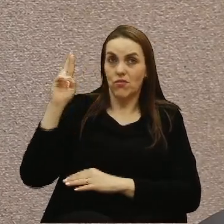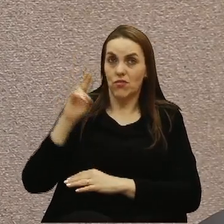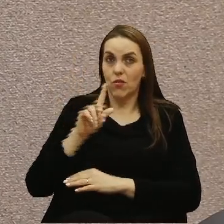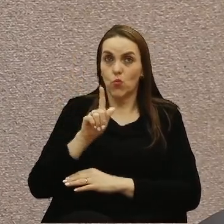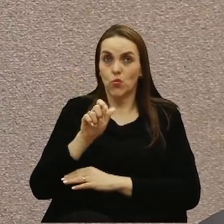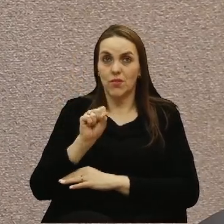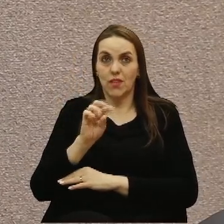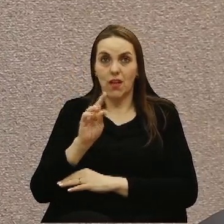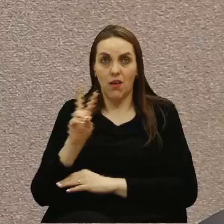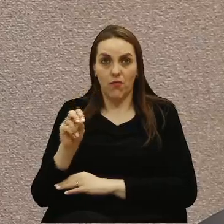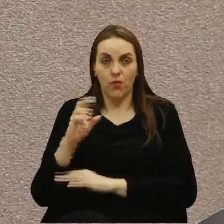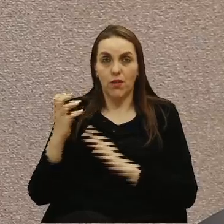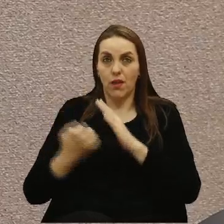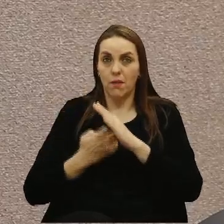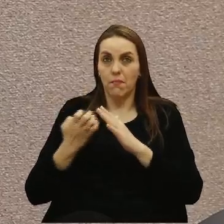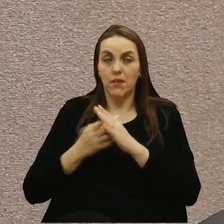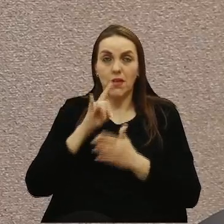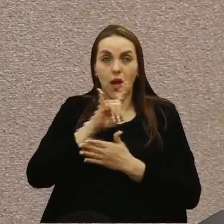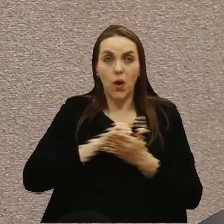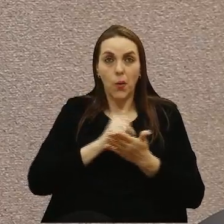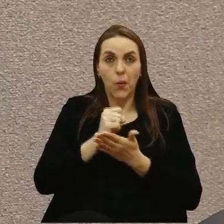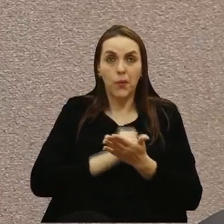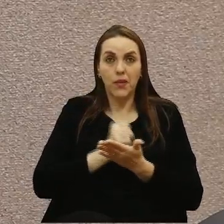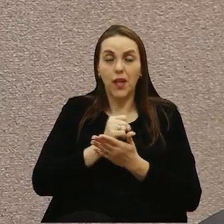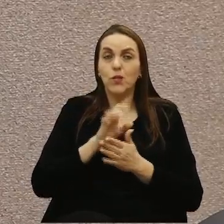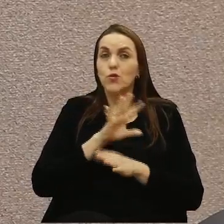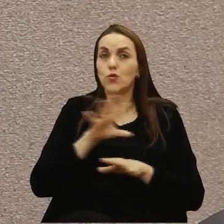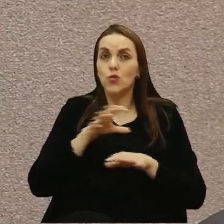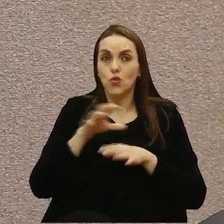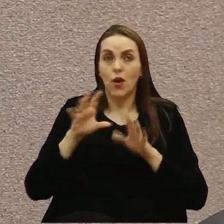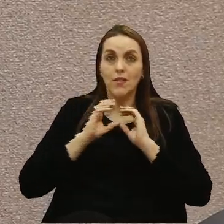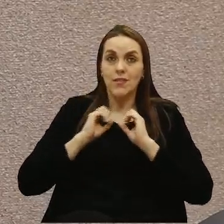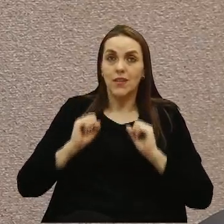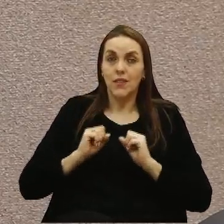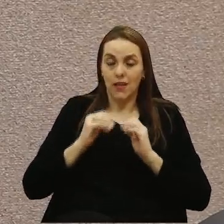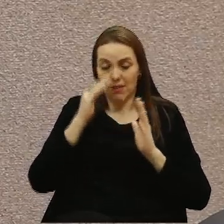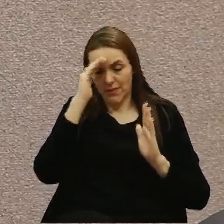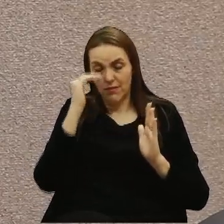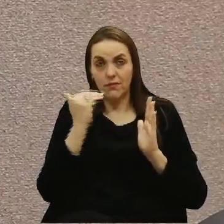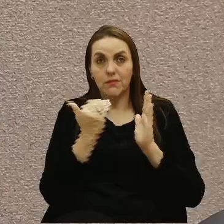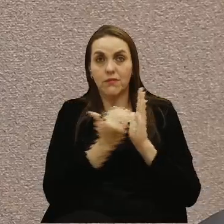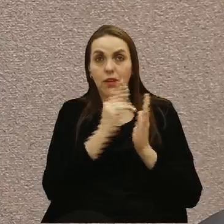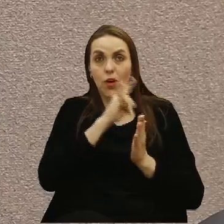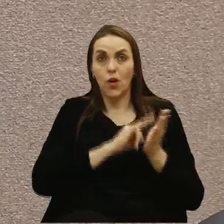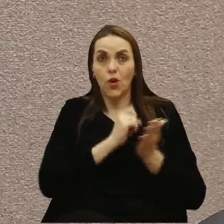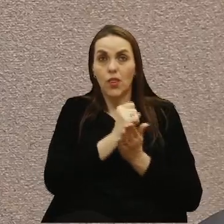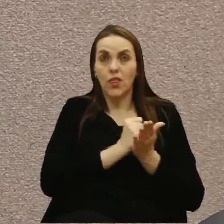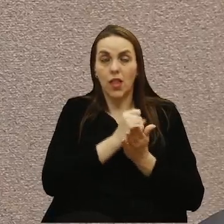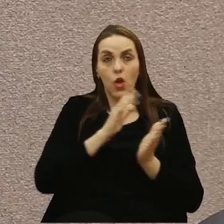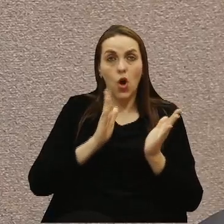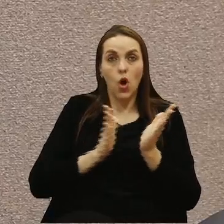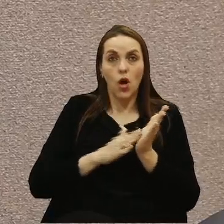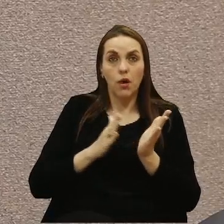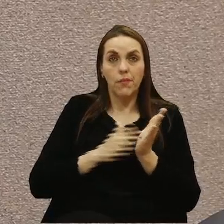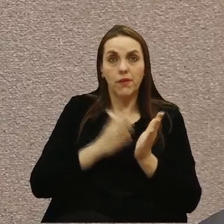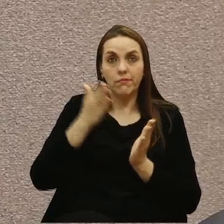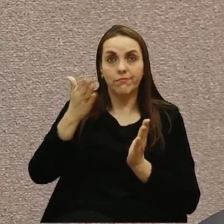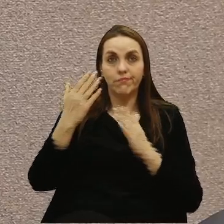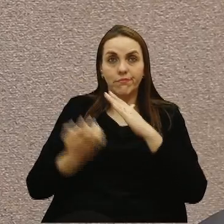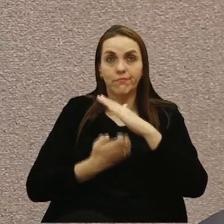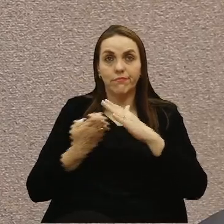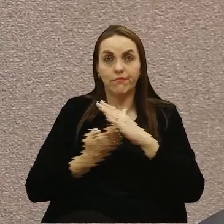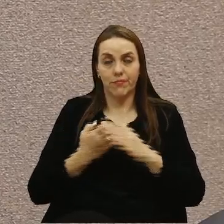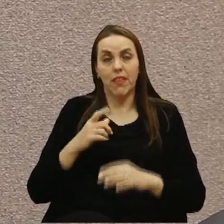no contrato. É só a Secretaria de Trânsito seguir o contrato e cobrar a empresa. Lá tem previsibilidade